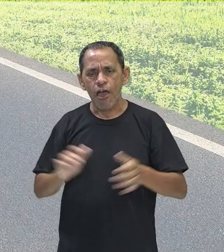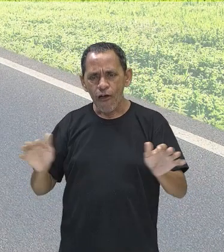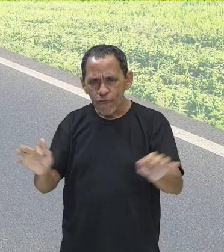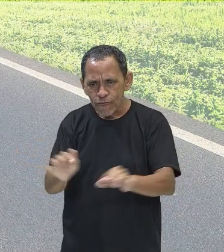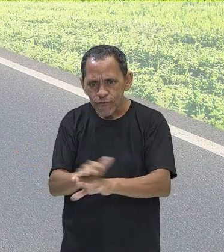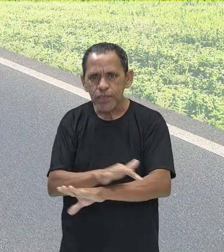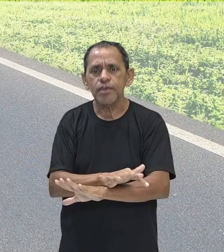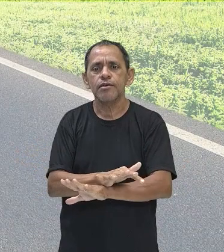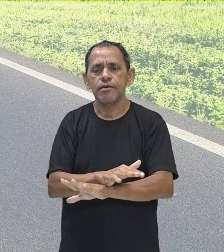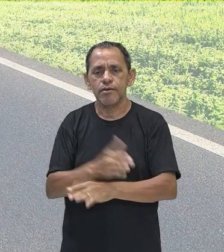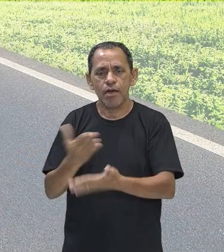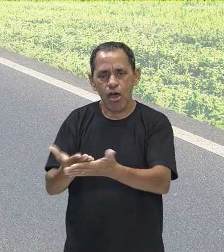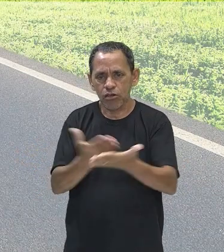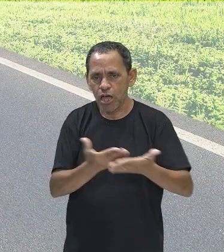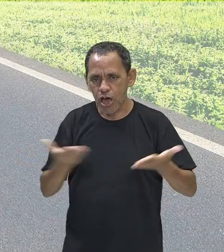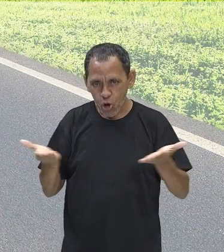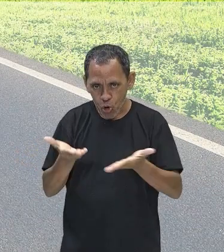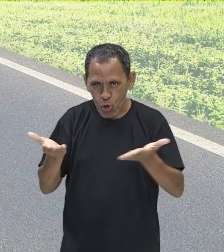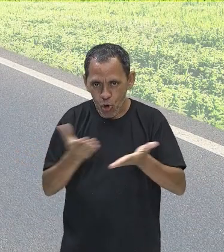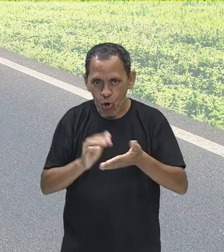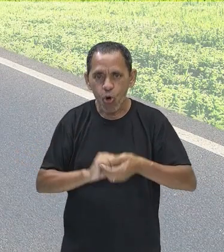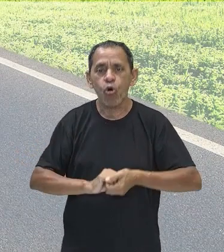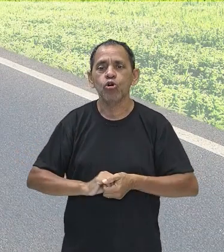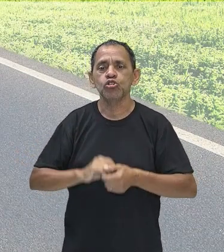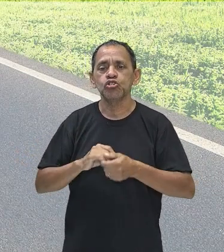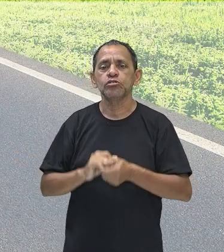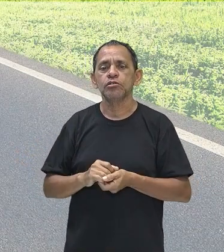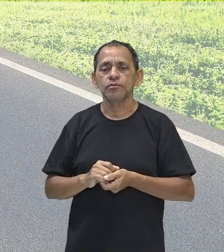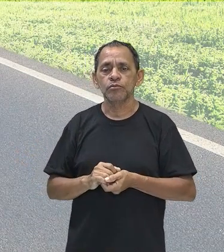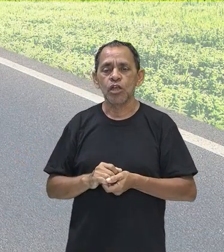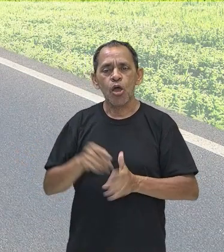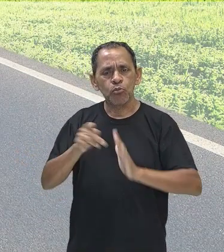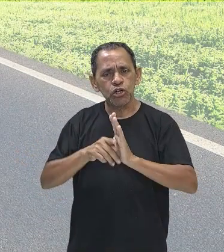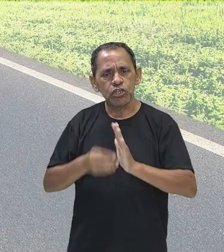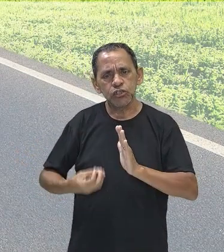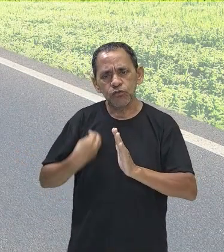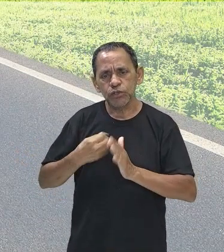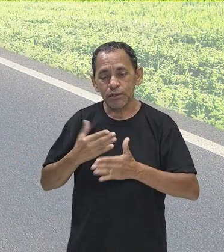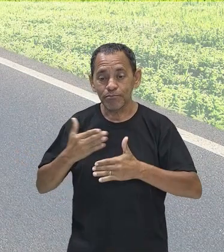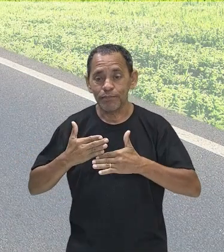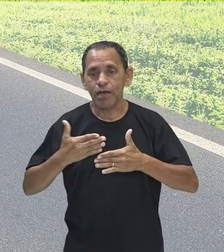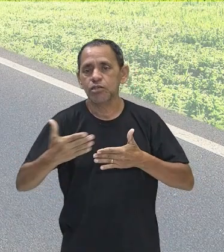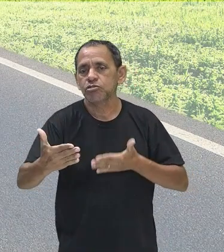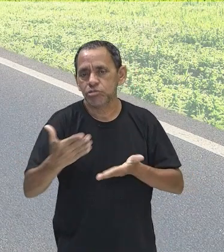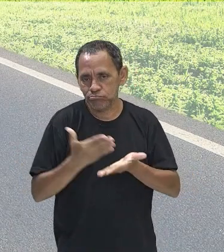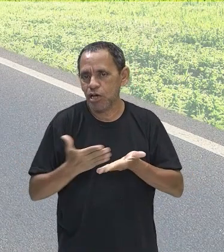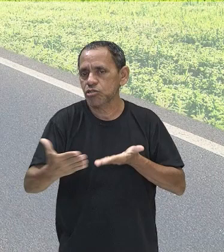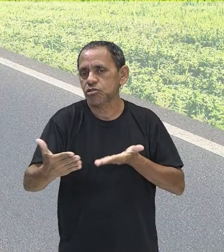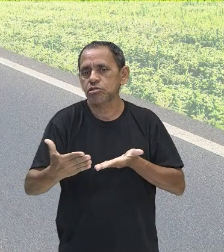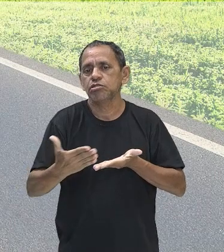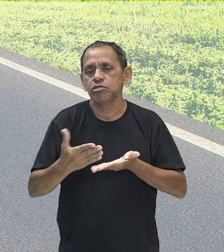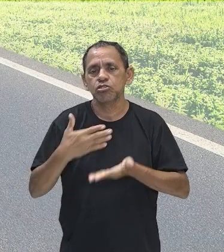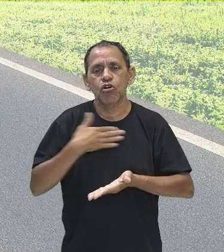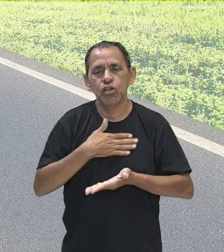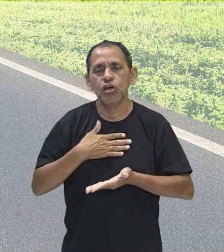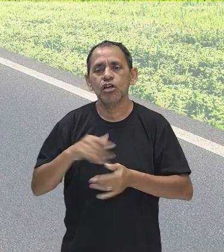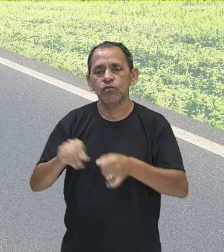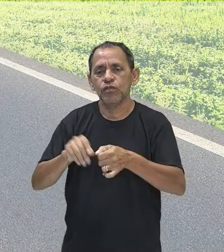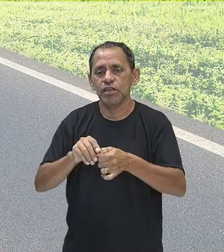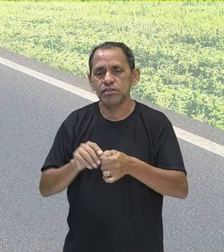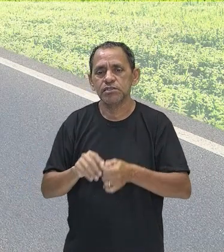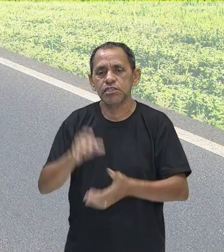um pouquinho, porque a partir do que a gente gosta, né, das coisas que a gente gosta de fazer, a gente com